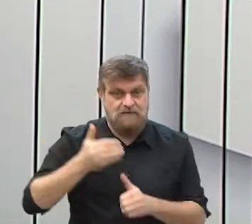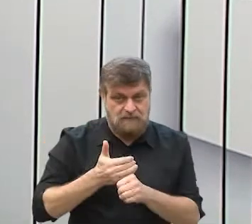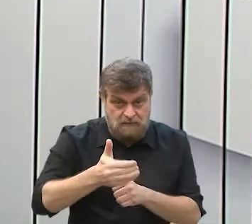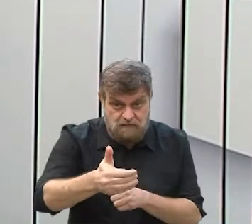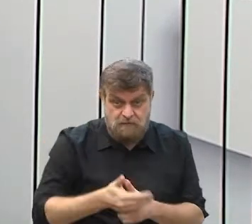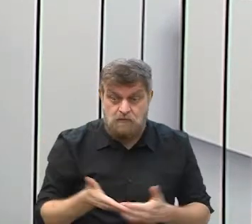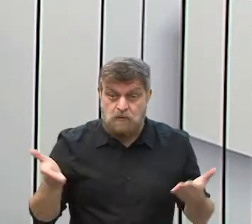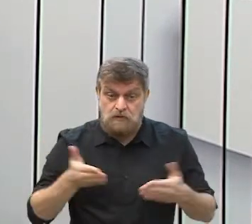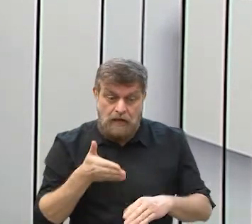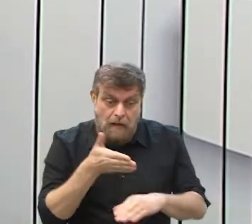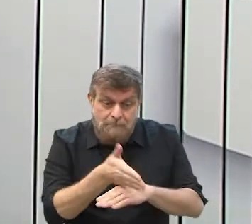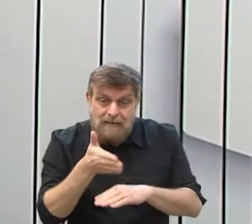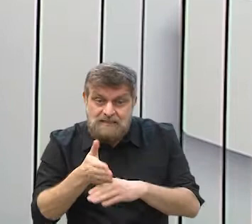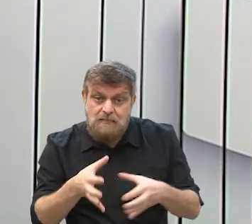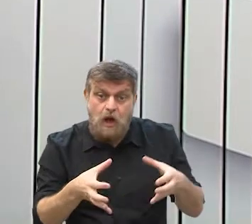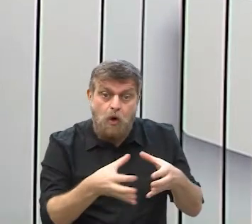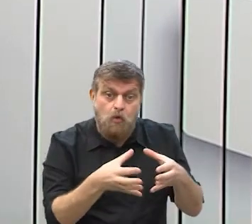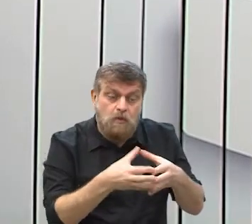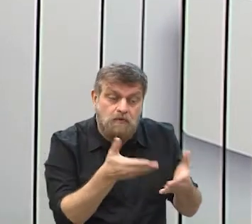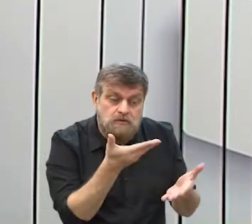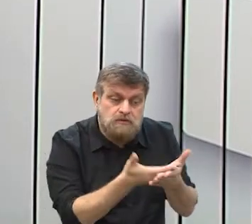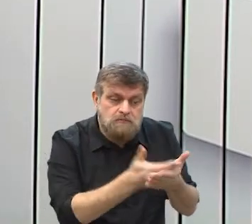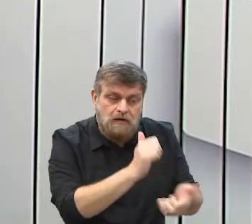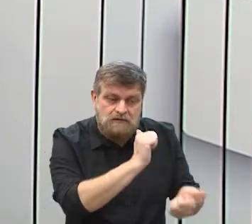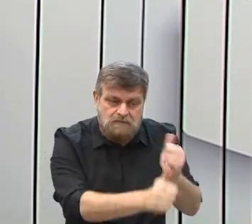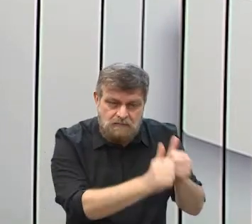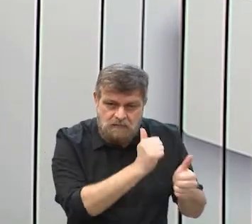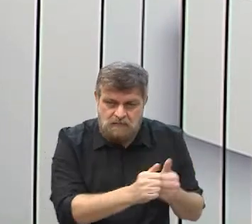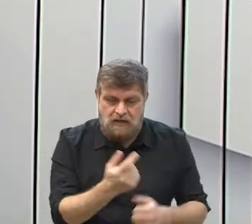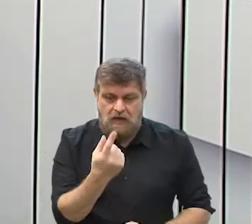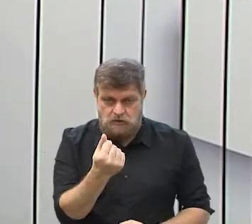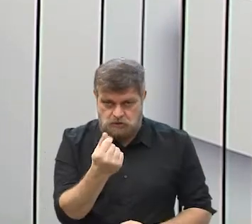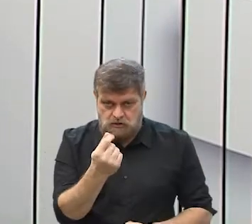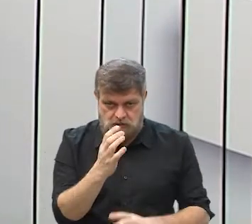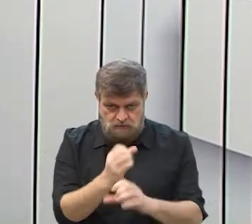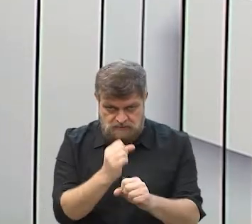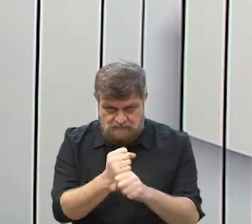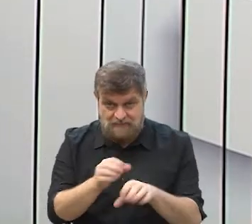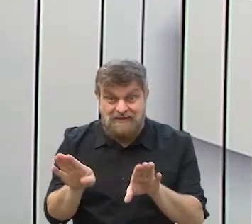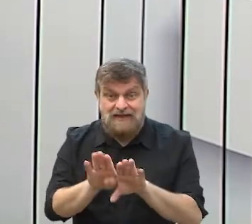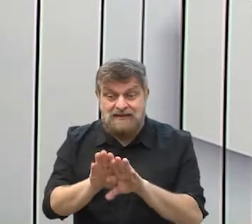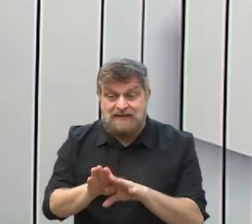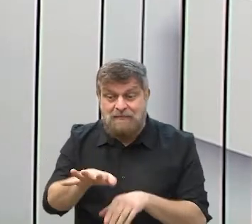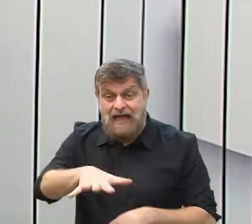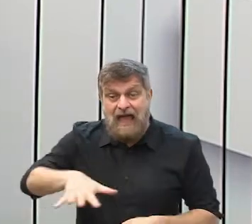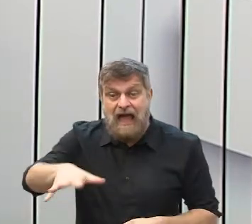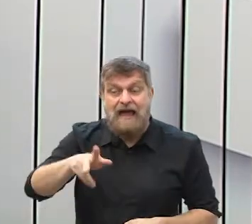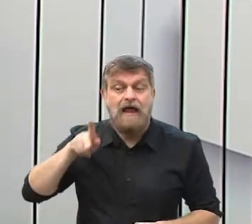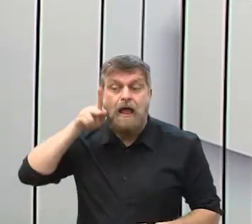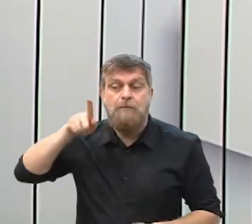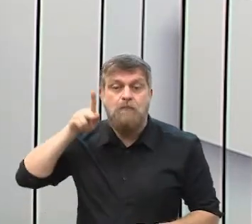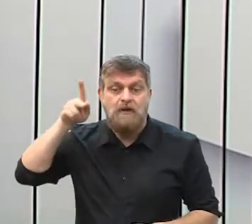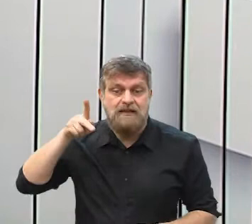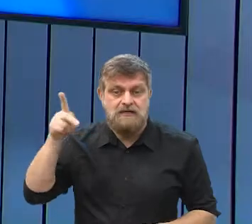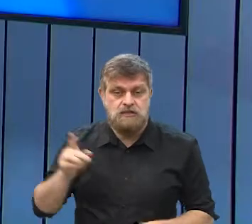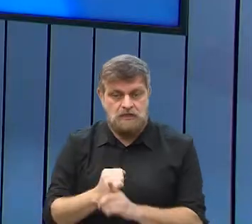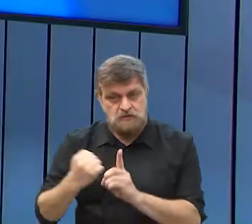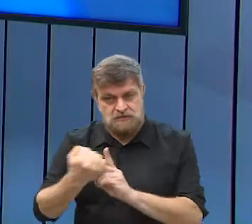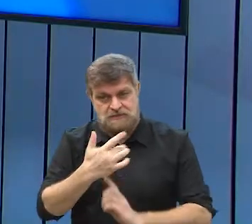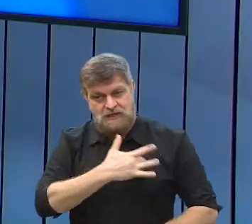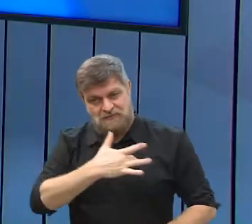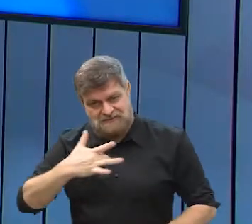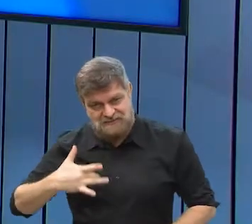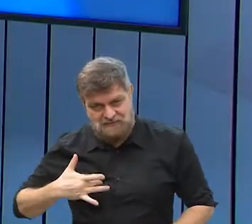das comissões de Educação e Esporte, de Finanças e Orçamento e de Política Social e Saúde. Professor,